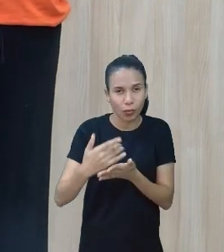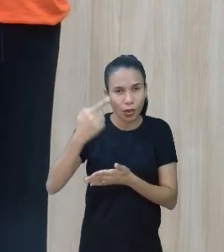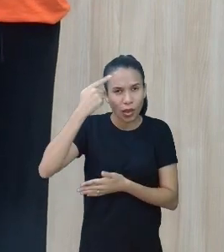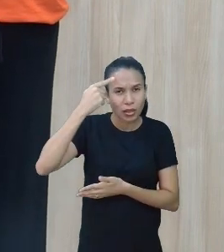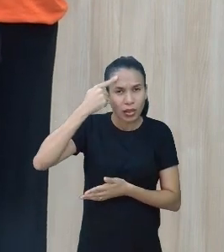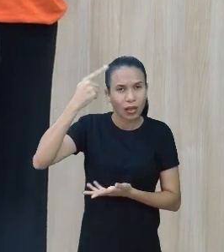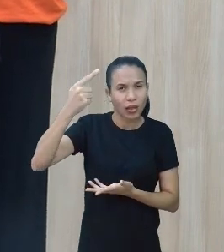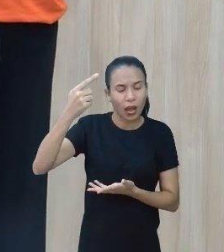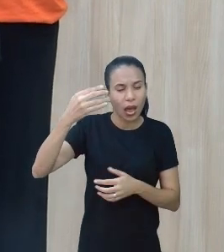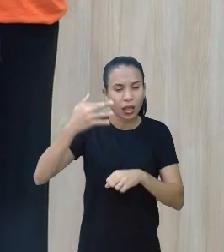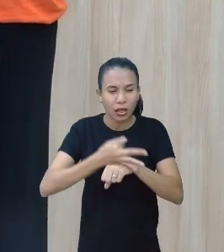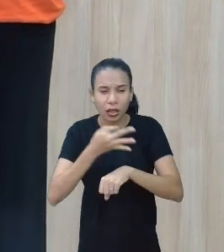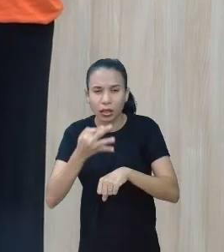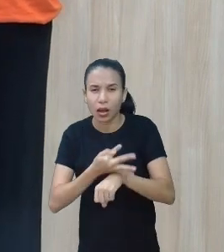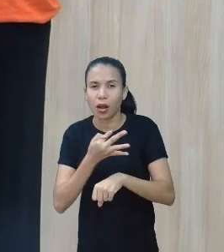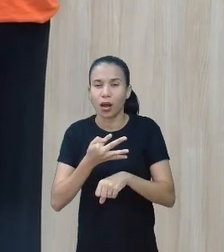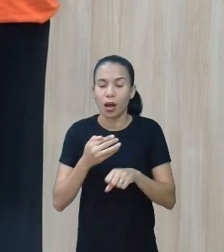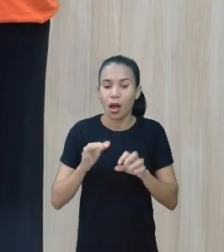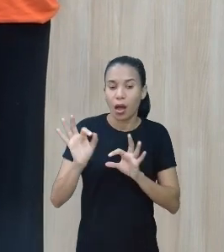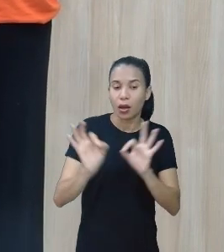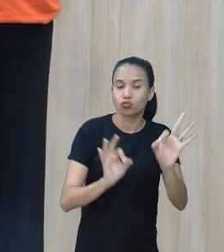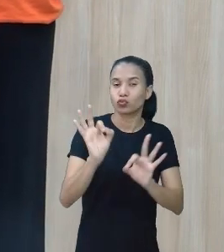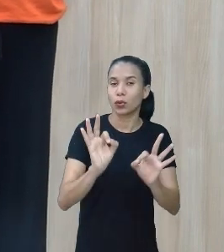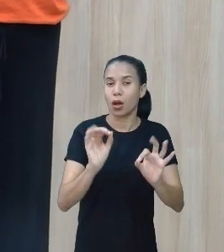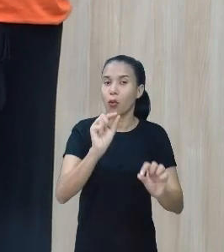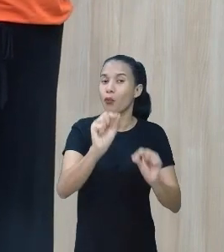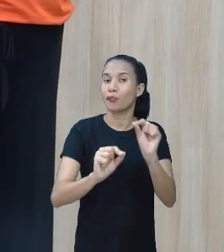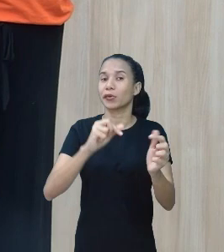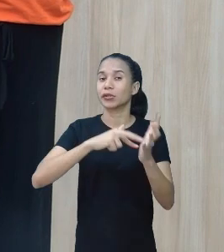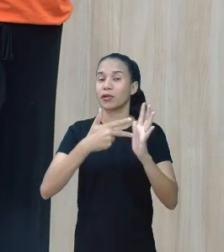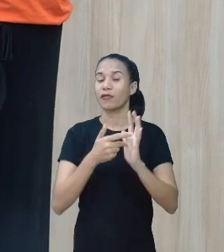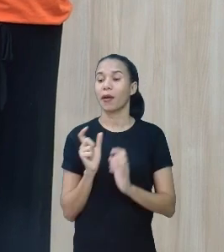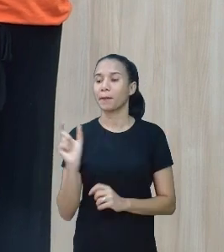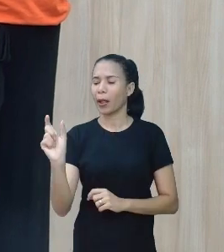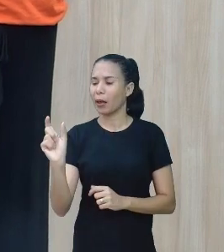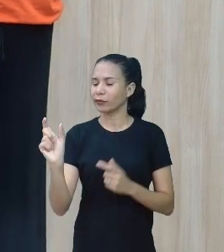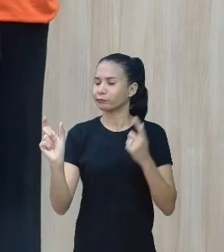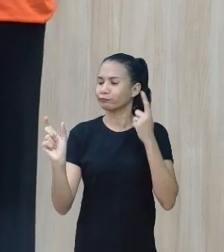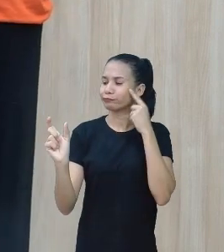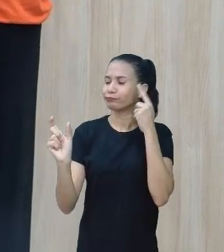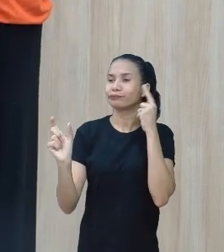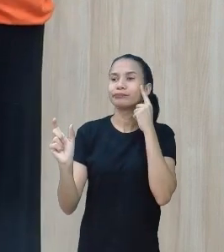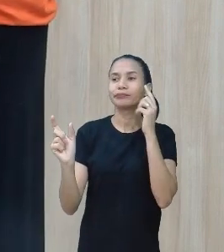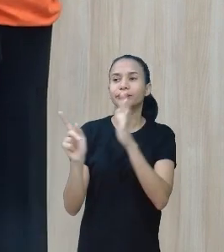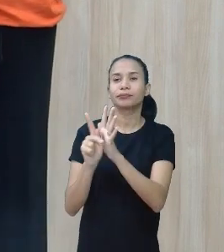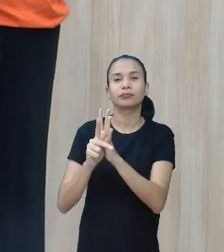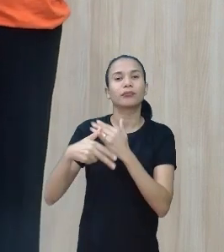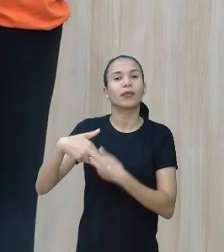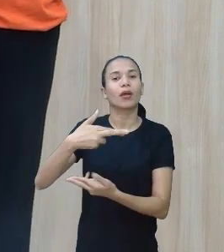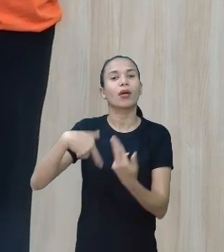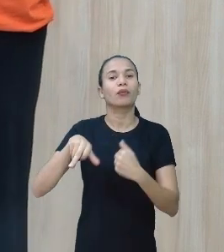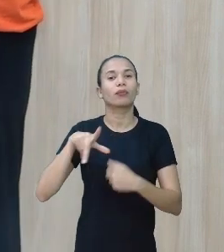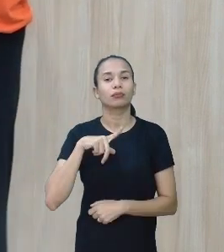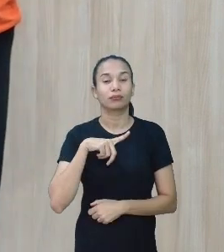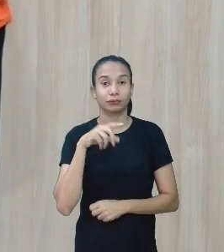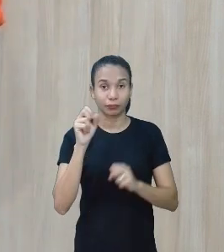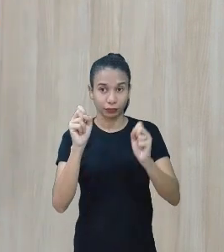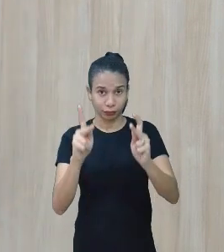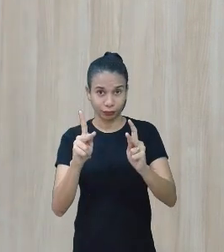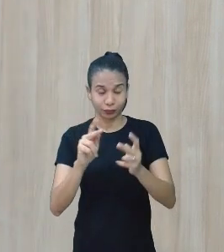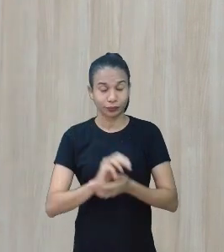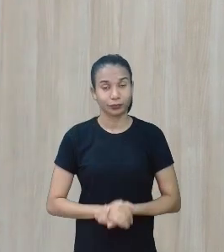vai tentar ajustar o que é que essa palavra pode significar em relação àquilo que foi tratado,